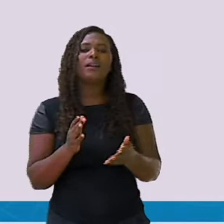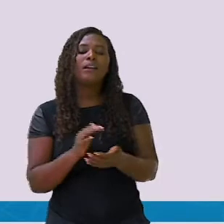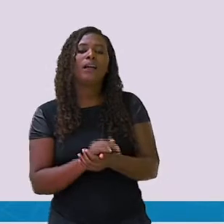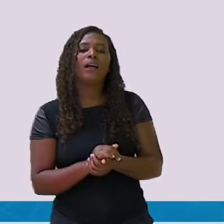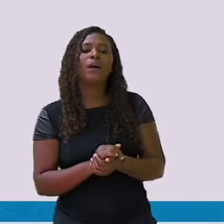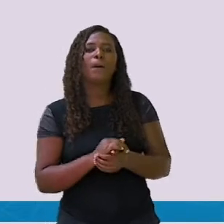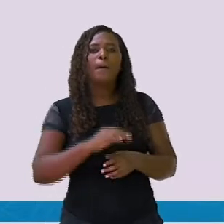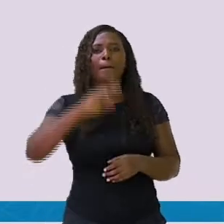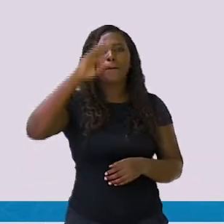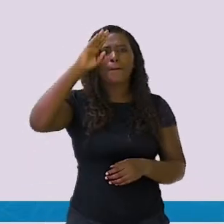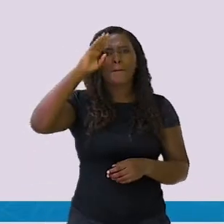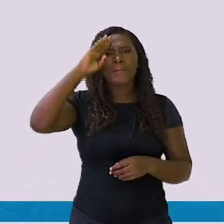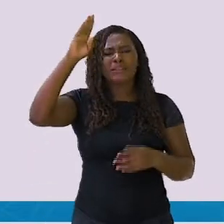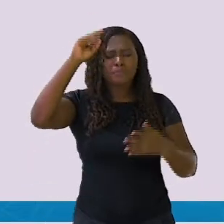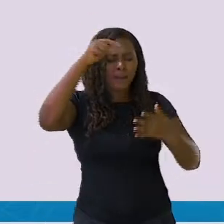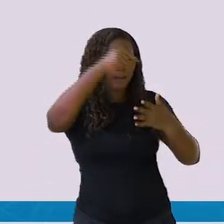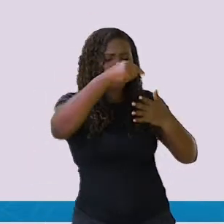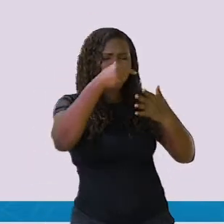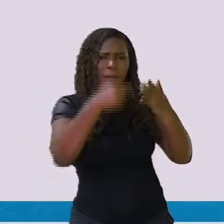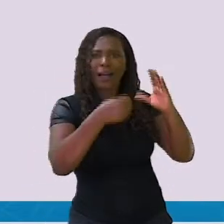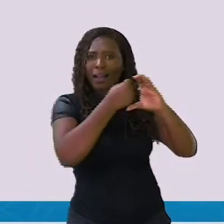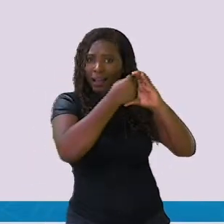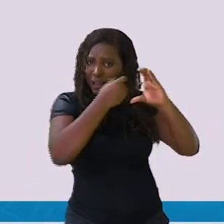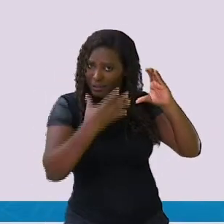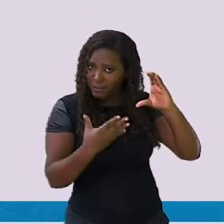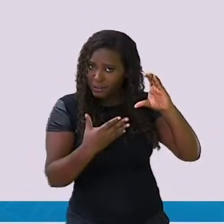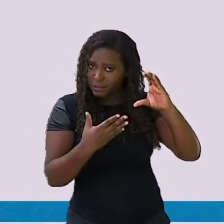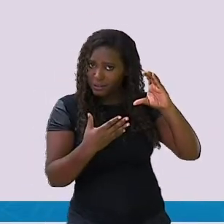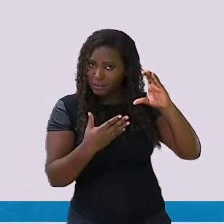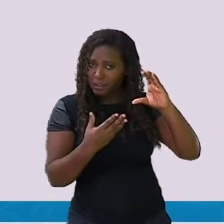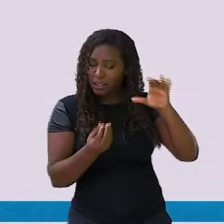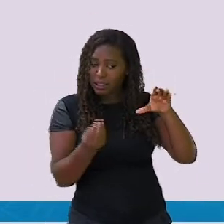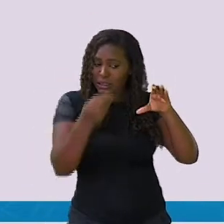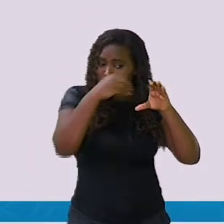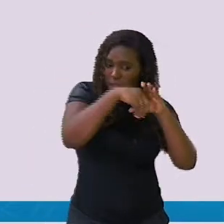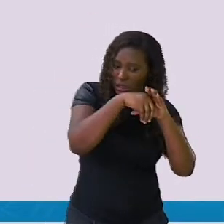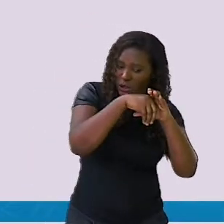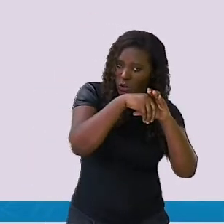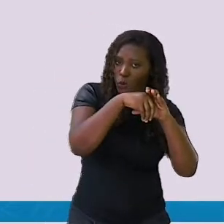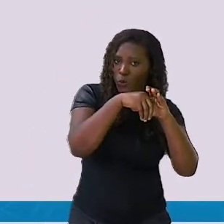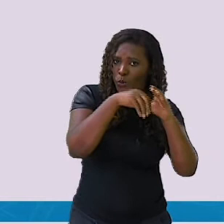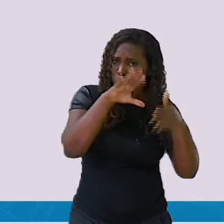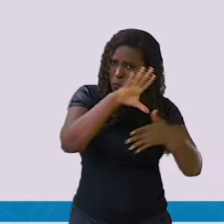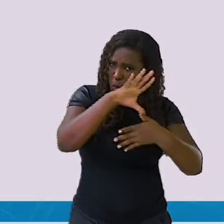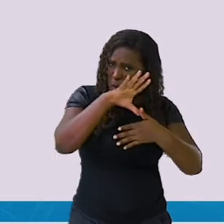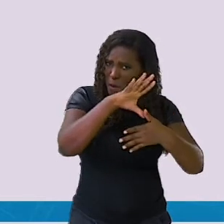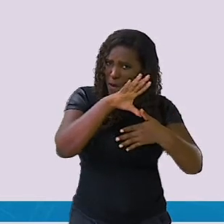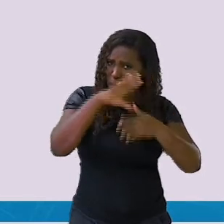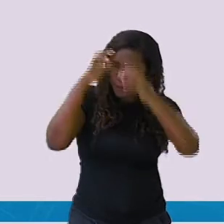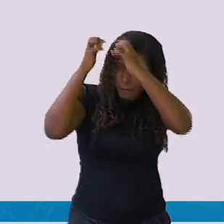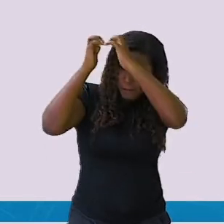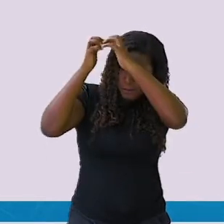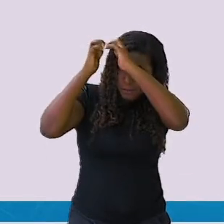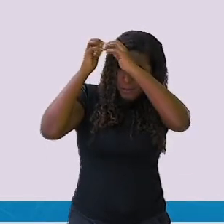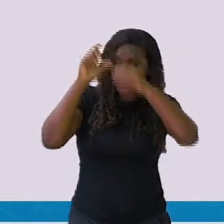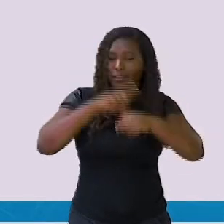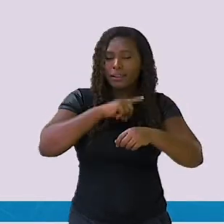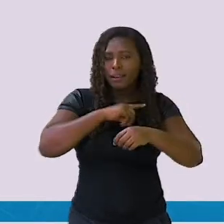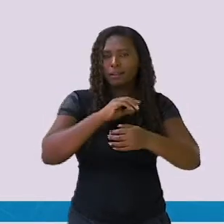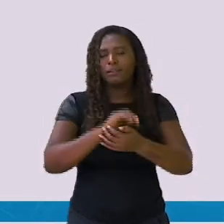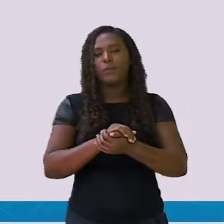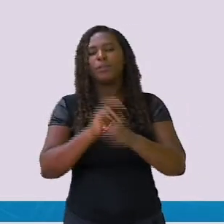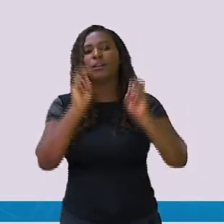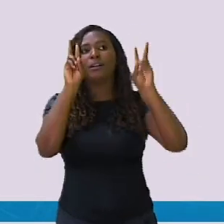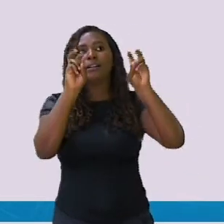mapa mental? Então, importante. Tema geral. O que é o tema geral? Geralmente fica no centro do